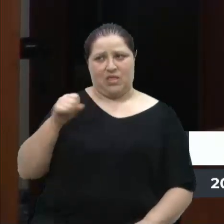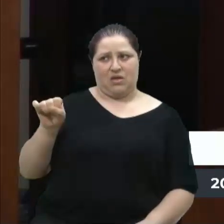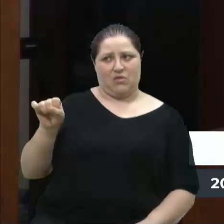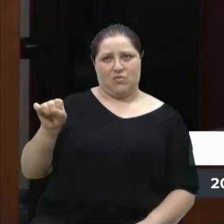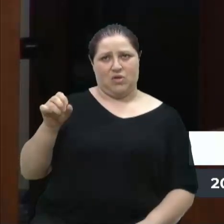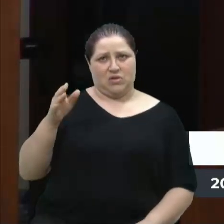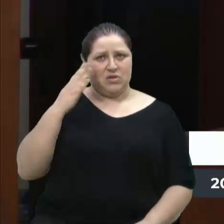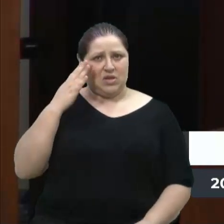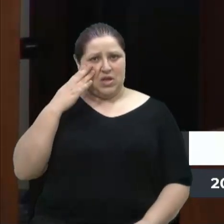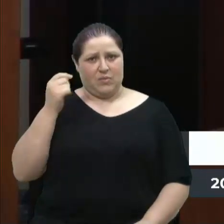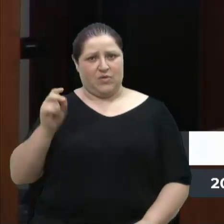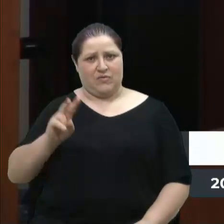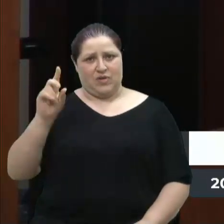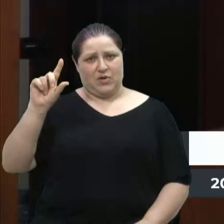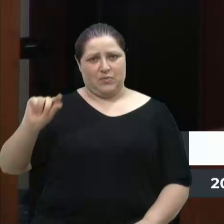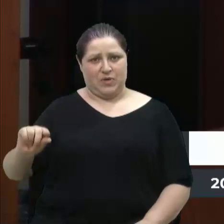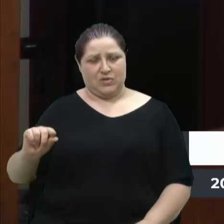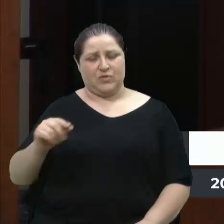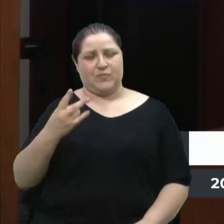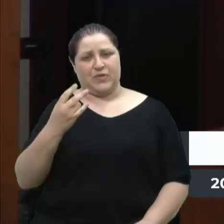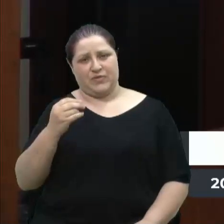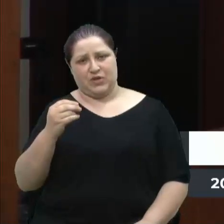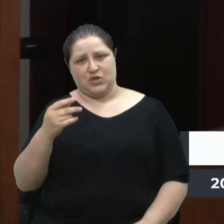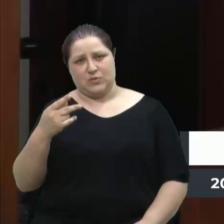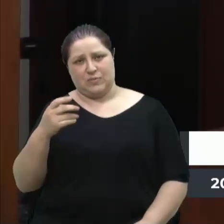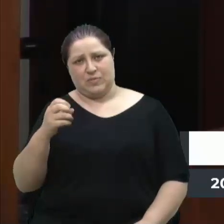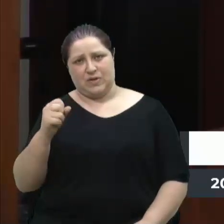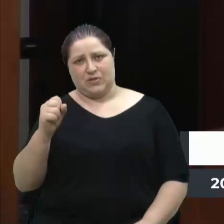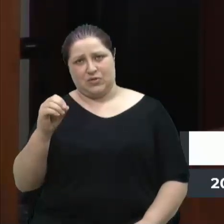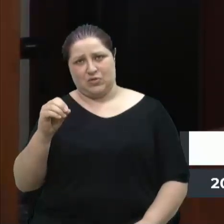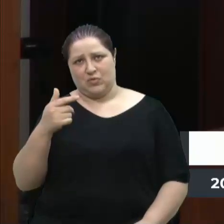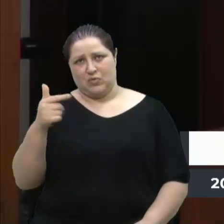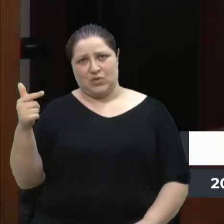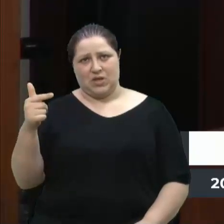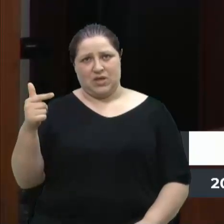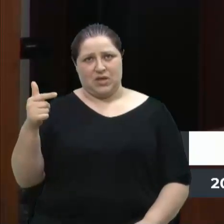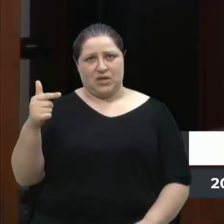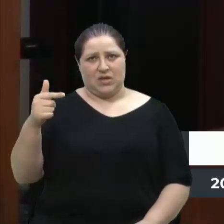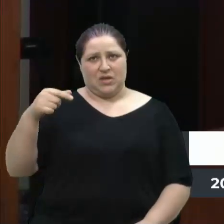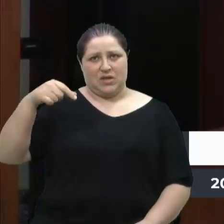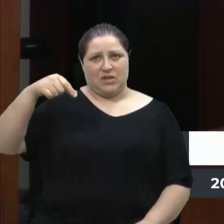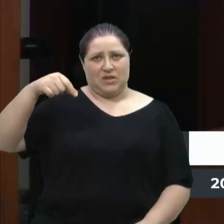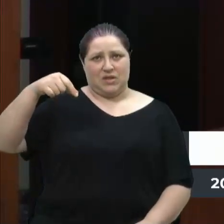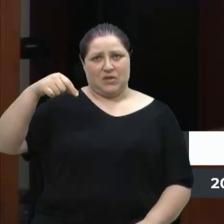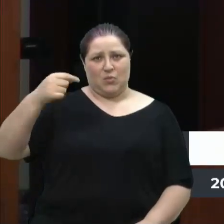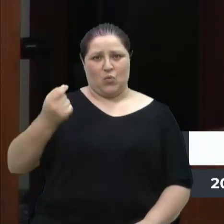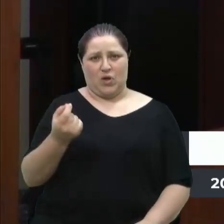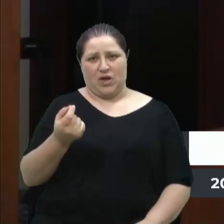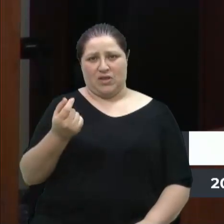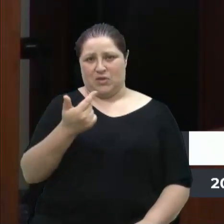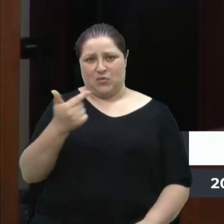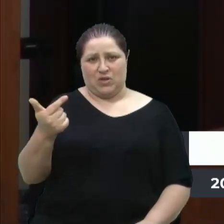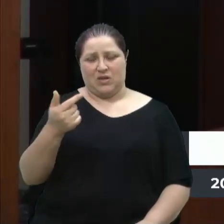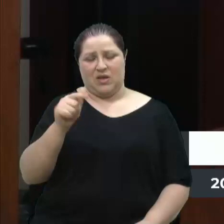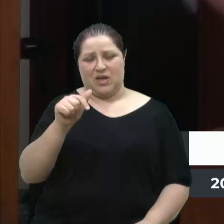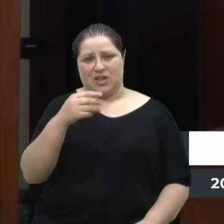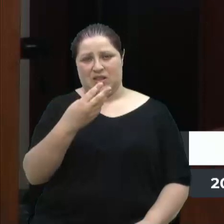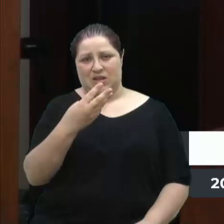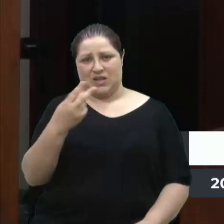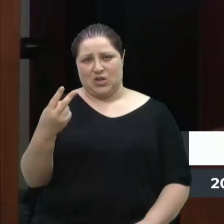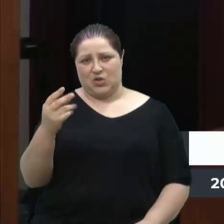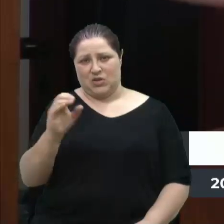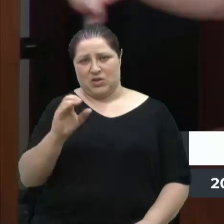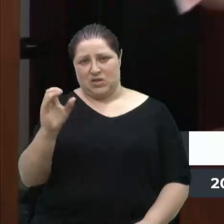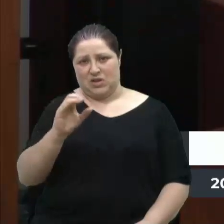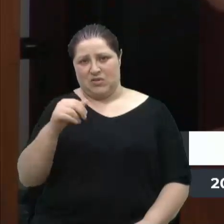a senhora sabe que vale menos. Então vamos lá. 20 pesos, nem tem moedinha mais, tá? Mas vale 32 centavos. Aliás, nós estávamos